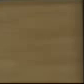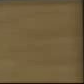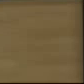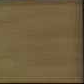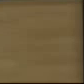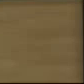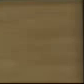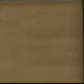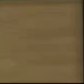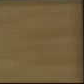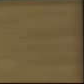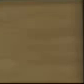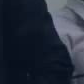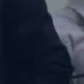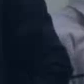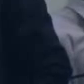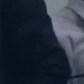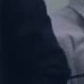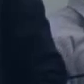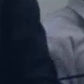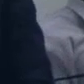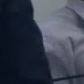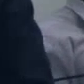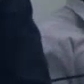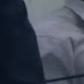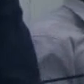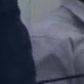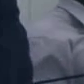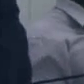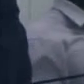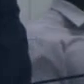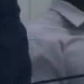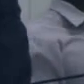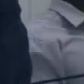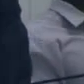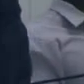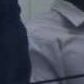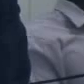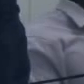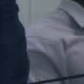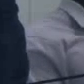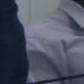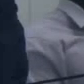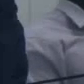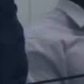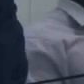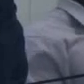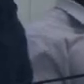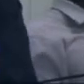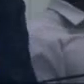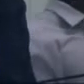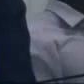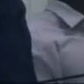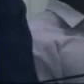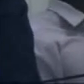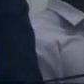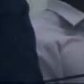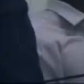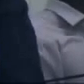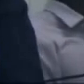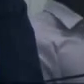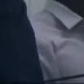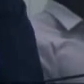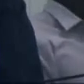rural, e ali tem um pé, uma árvore imensa, acho que é pé de jatobá, se eu não me